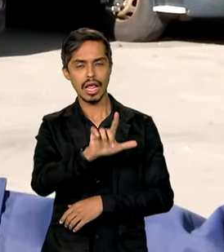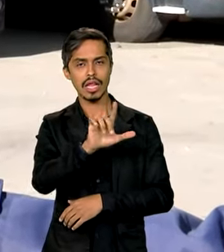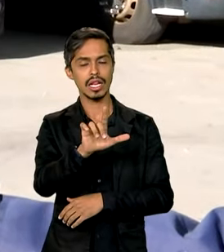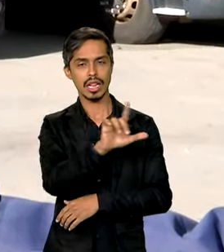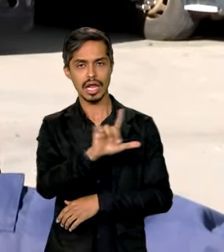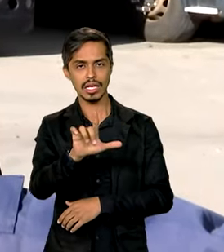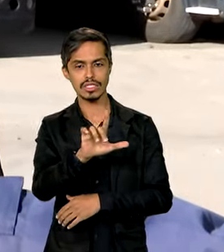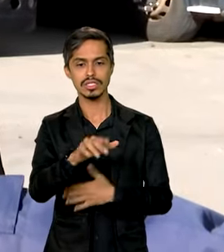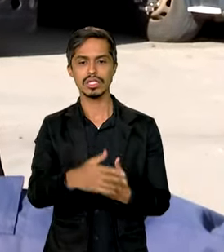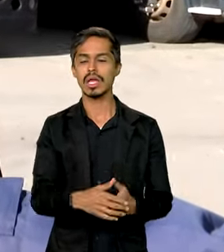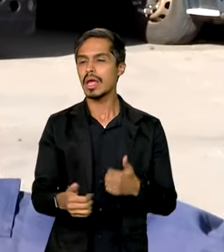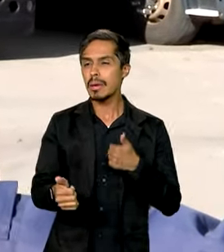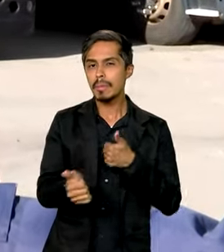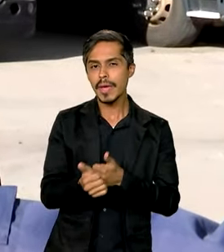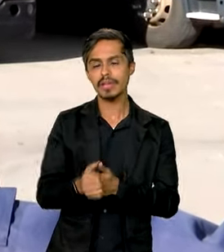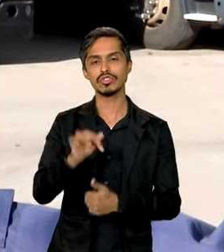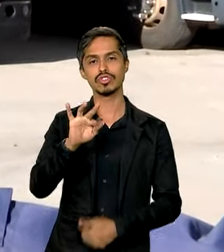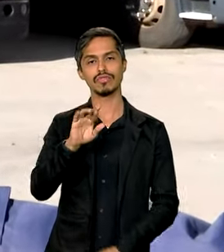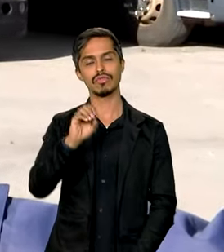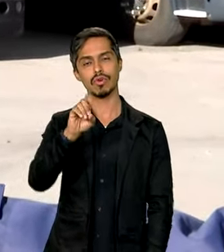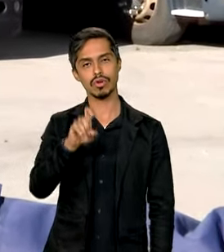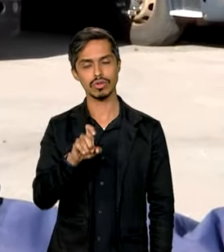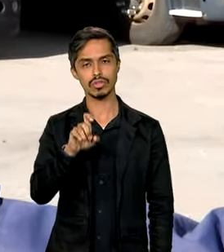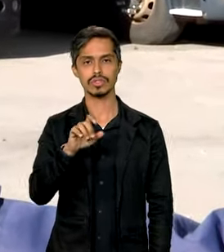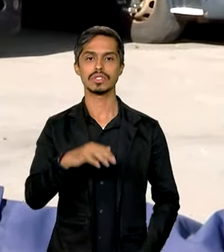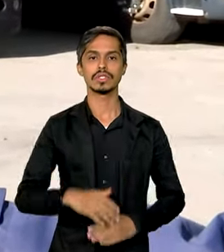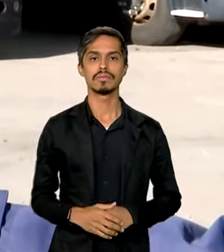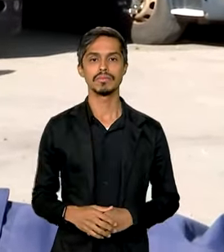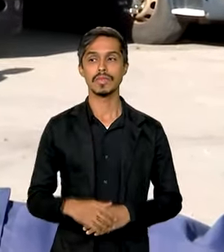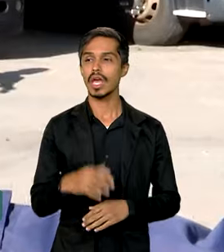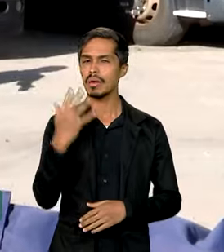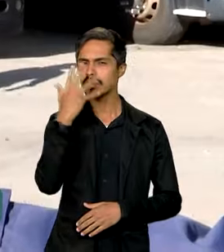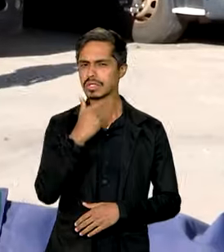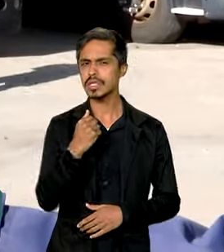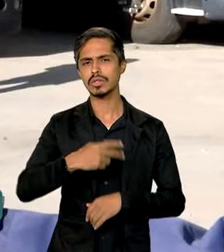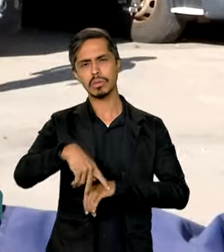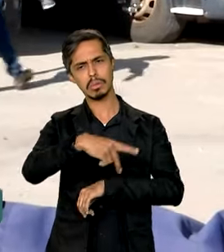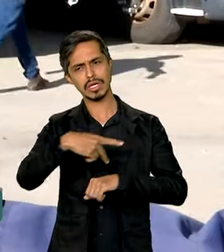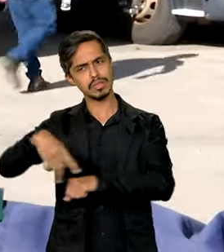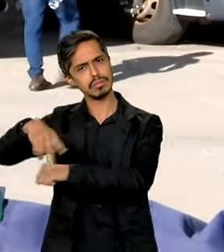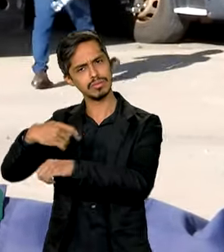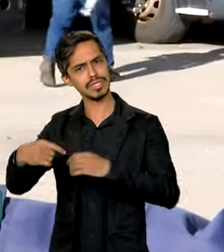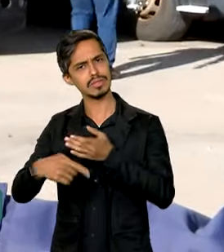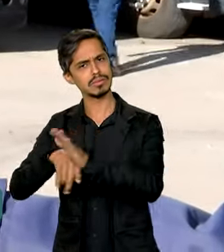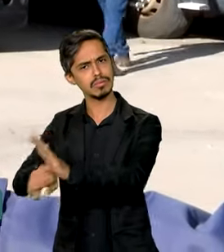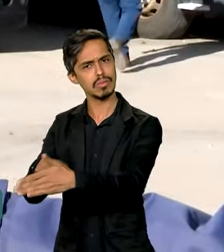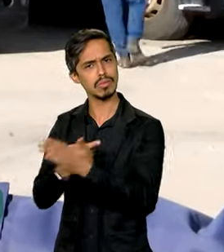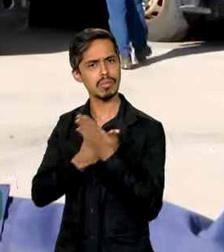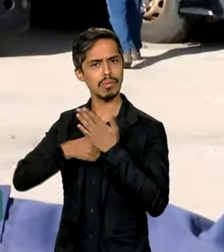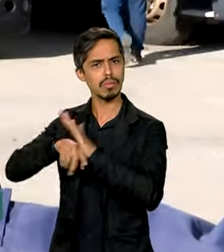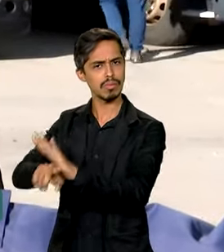Iguaçu. E é muito bonita essa ajuda entre os países vizinhos.